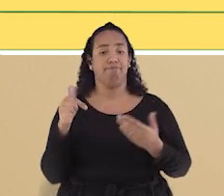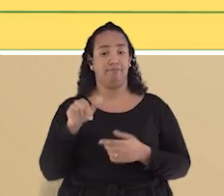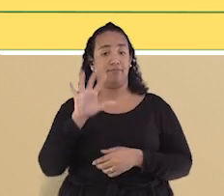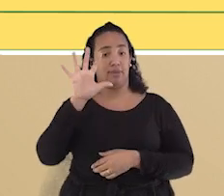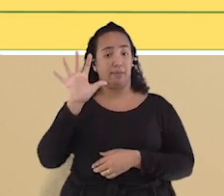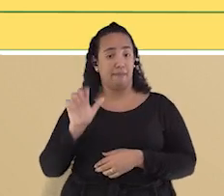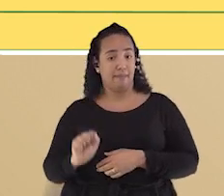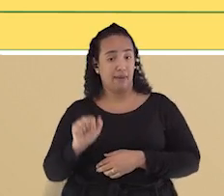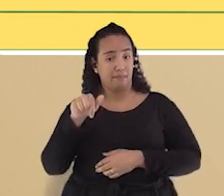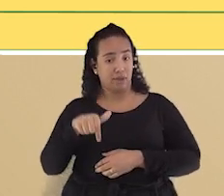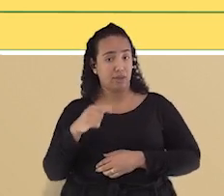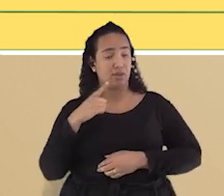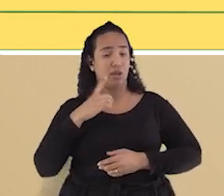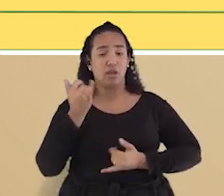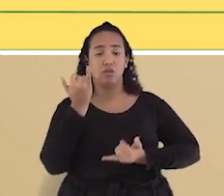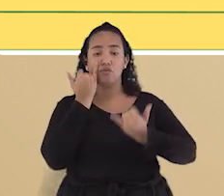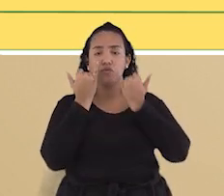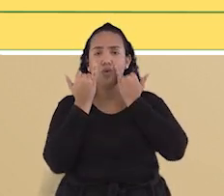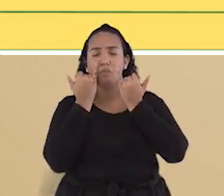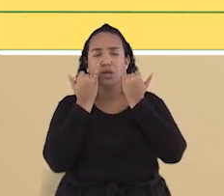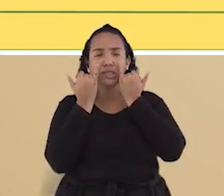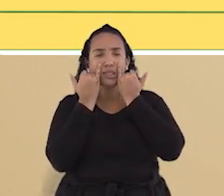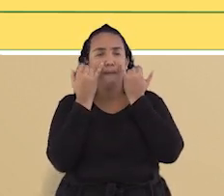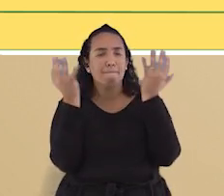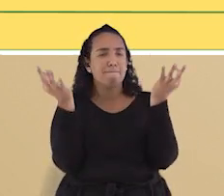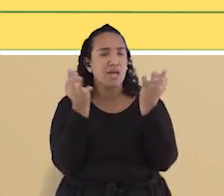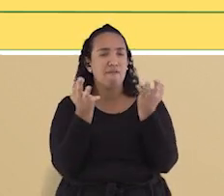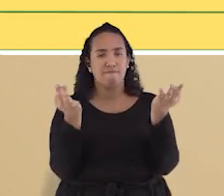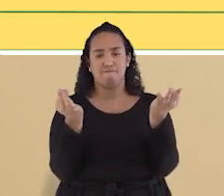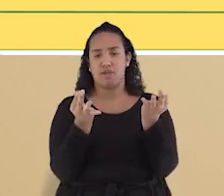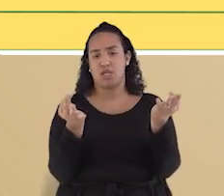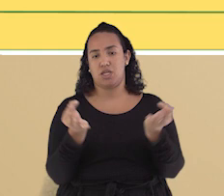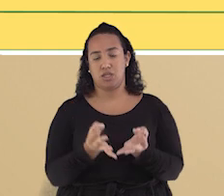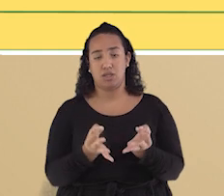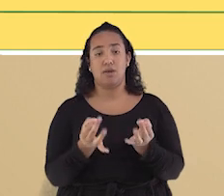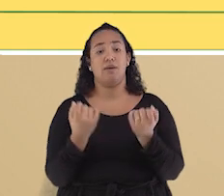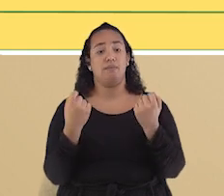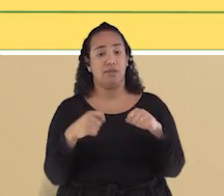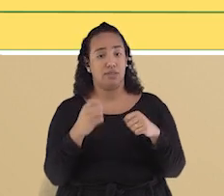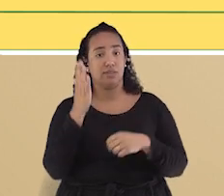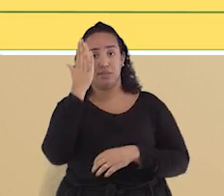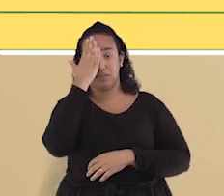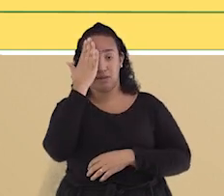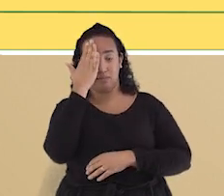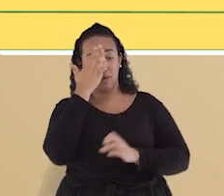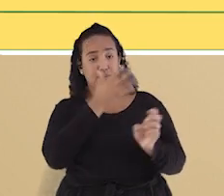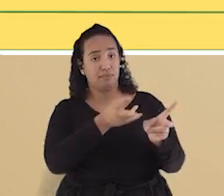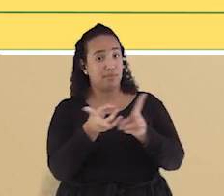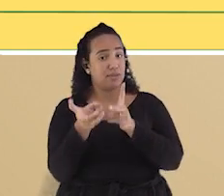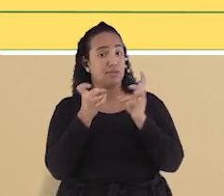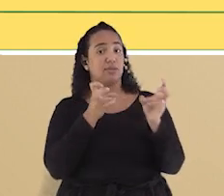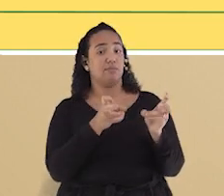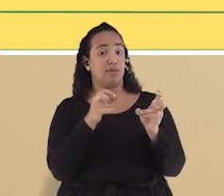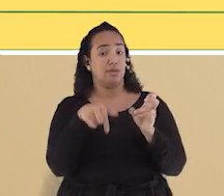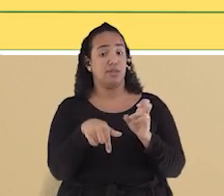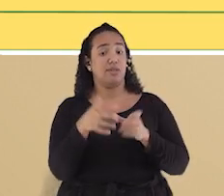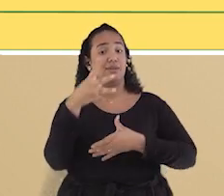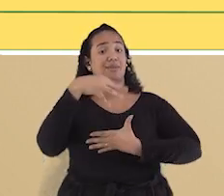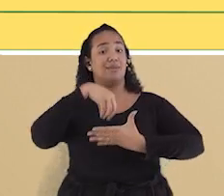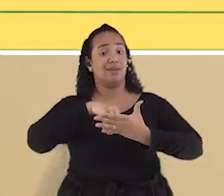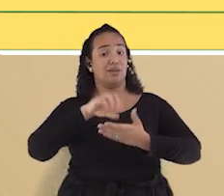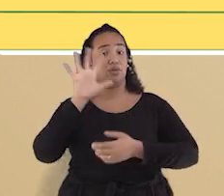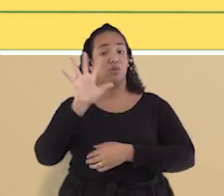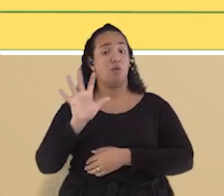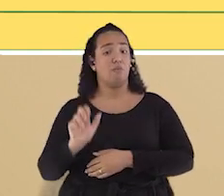mapa topográfico, as informações devem ser precisas, podendo reconhecer e compreender, através